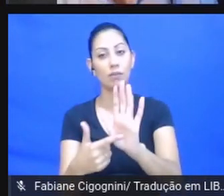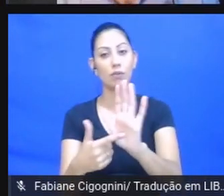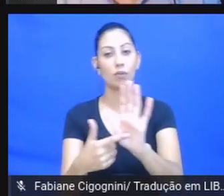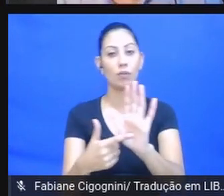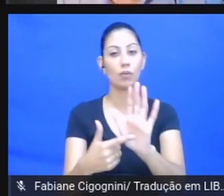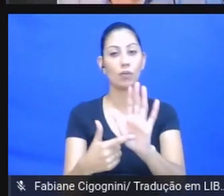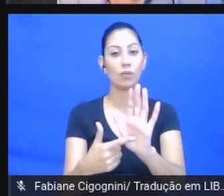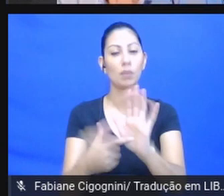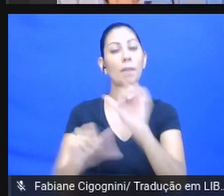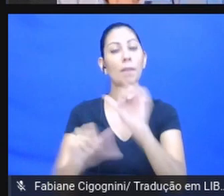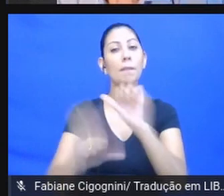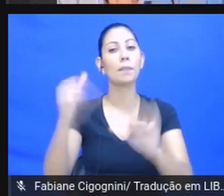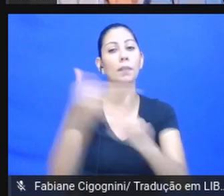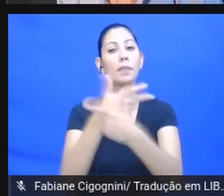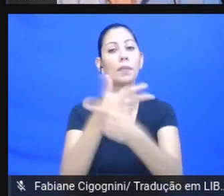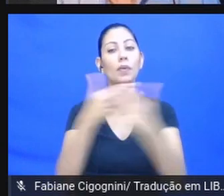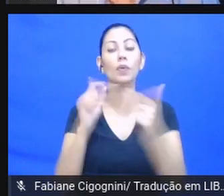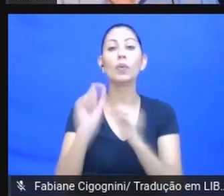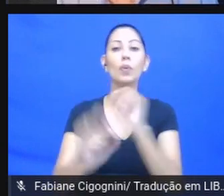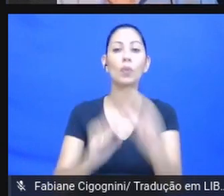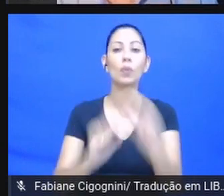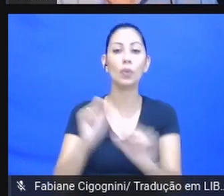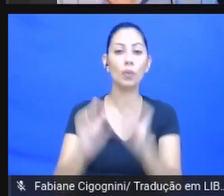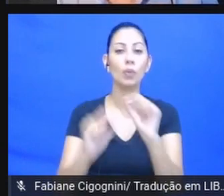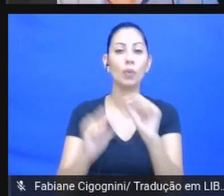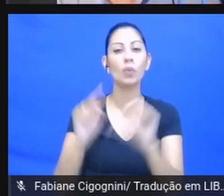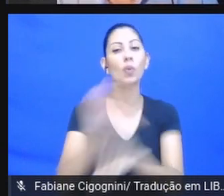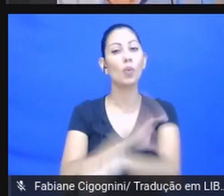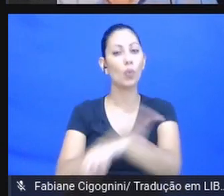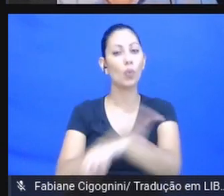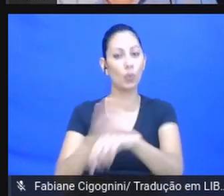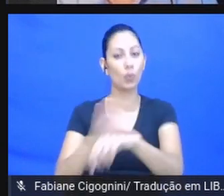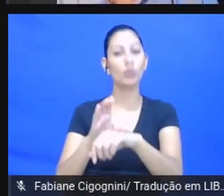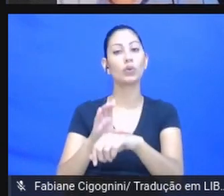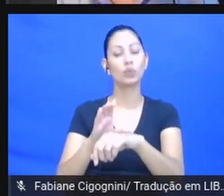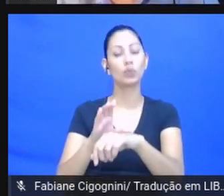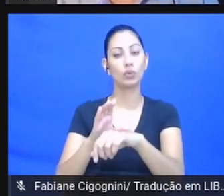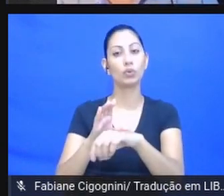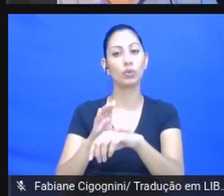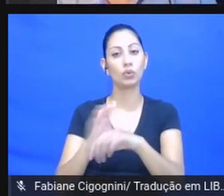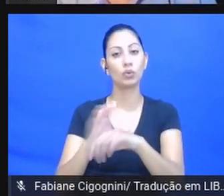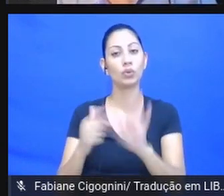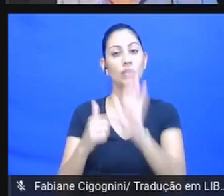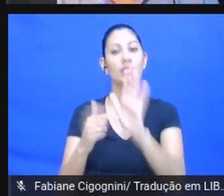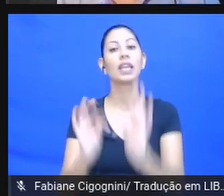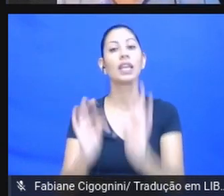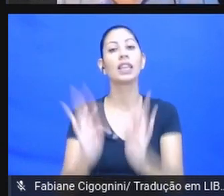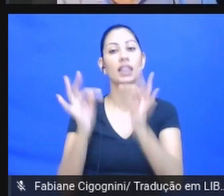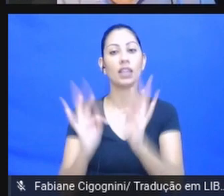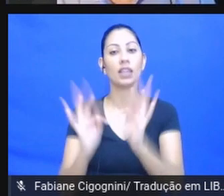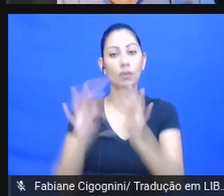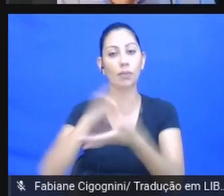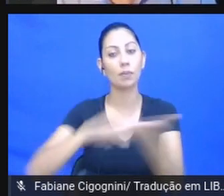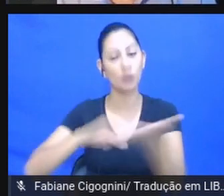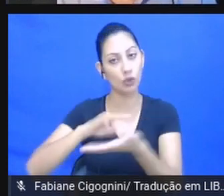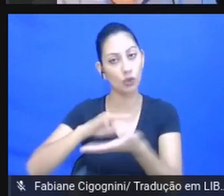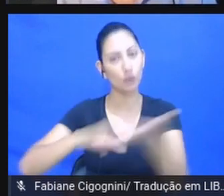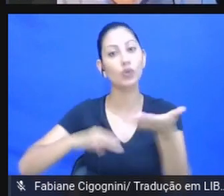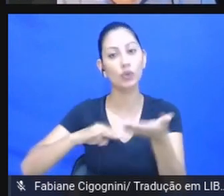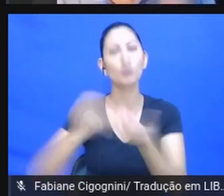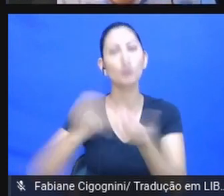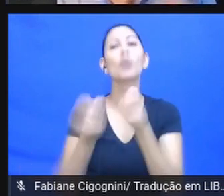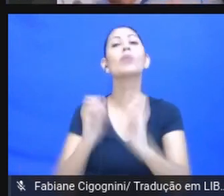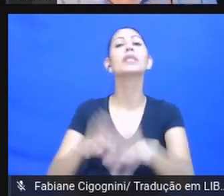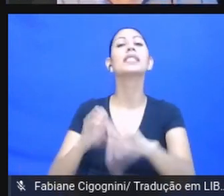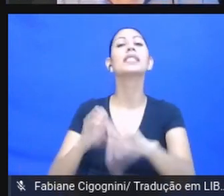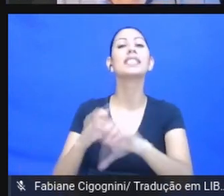assim, primeiro um curso assim de tecnologias, metodologias, como ensinar